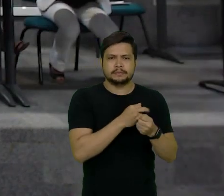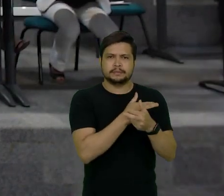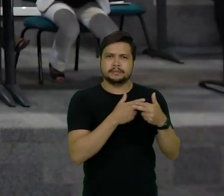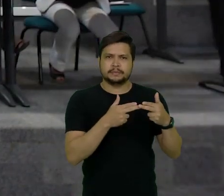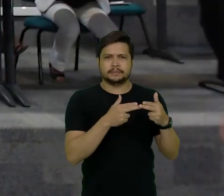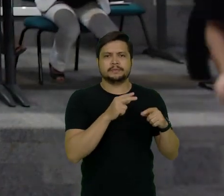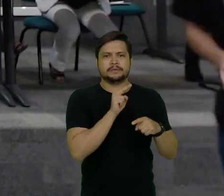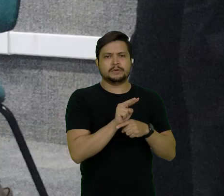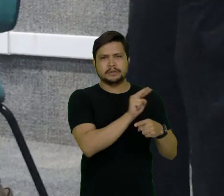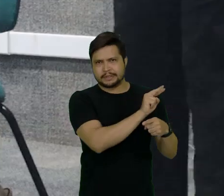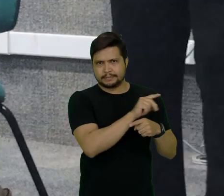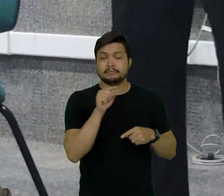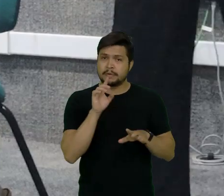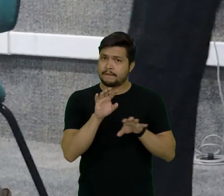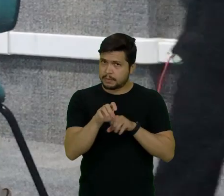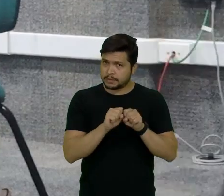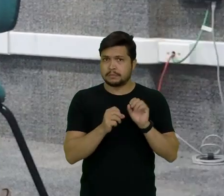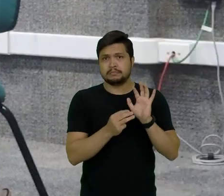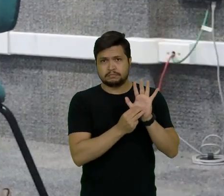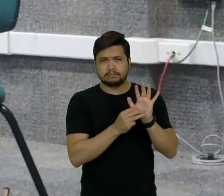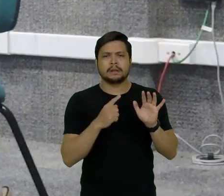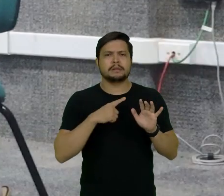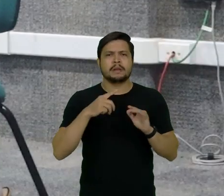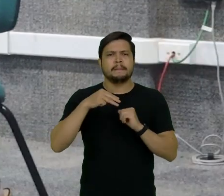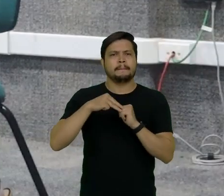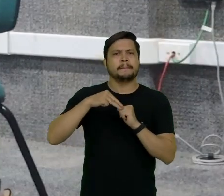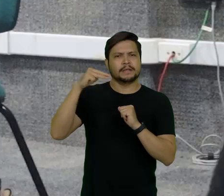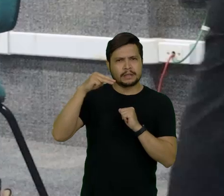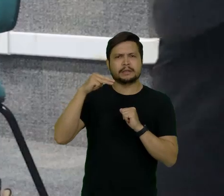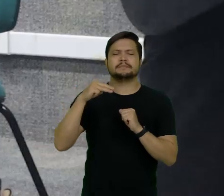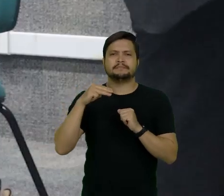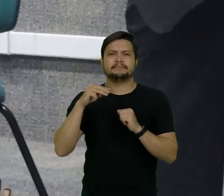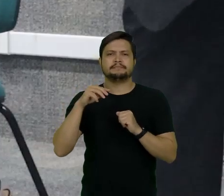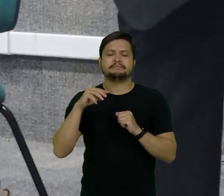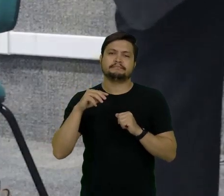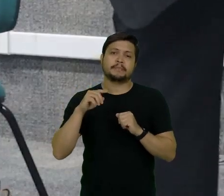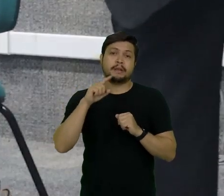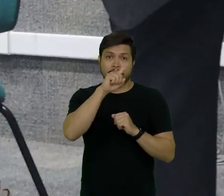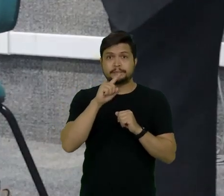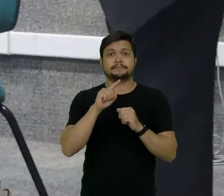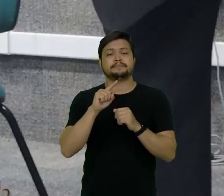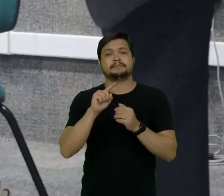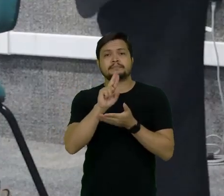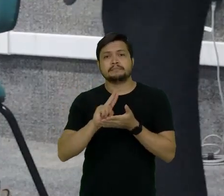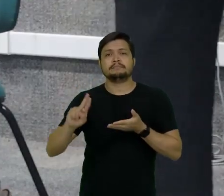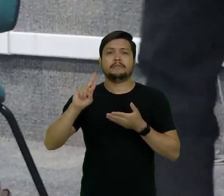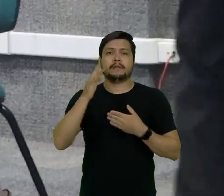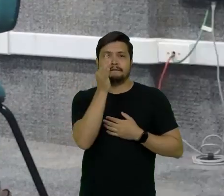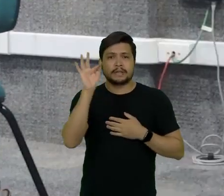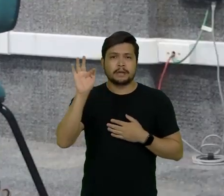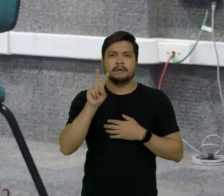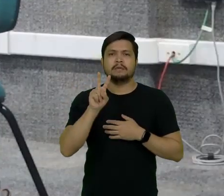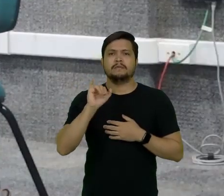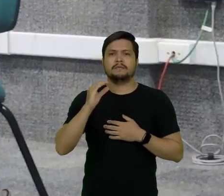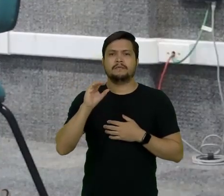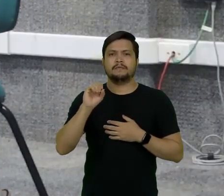é zootecnista formada pela Universidade Estadual Vale do Acaraú, concluiu o mestrado em zootecnia na Universidade Federal de